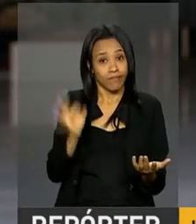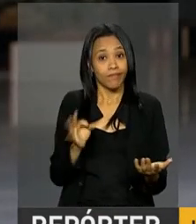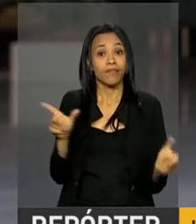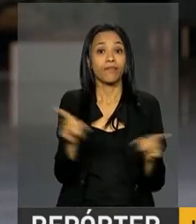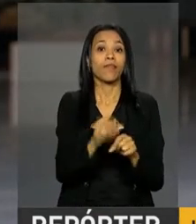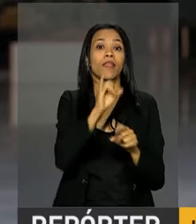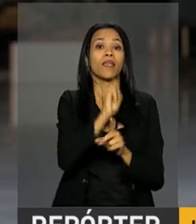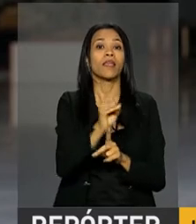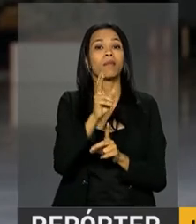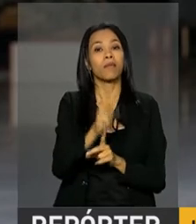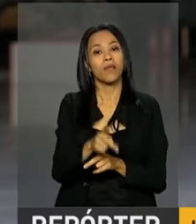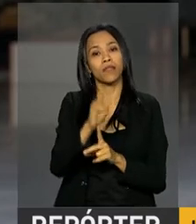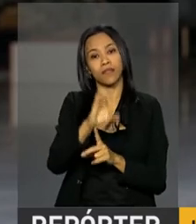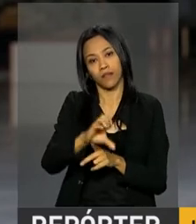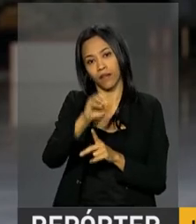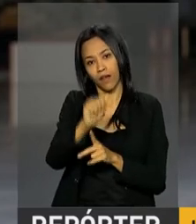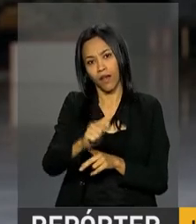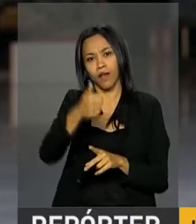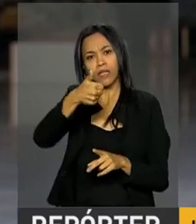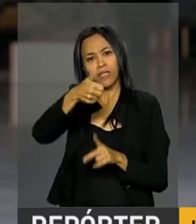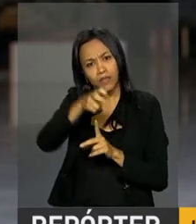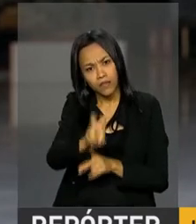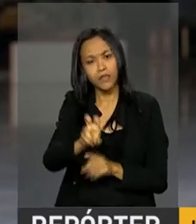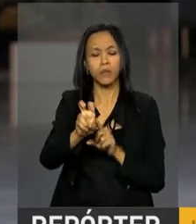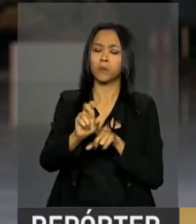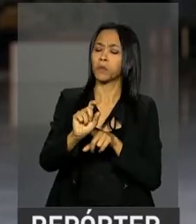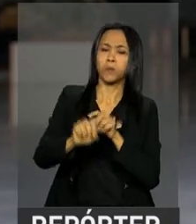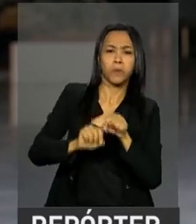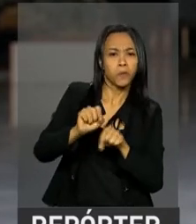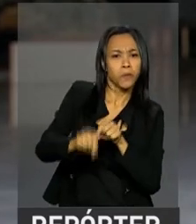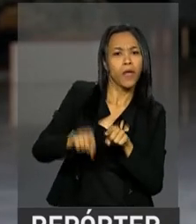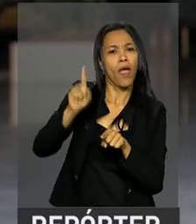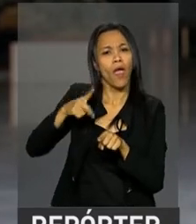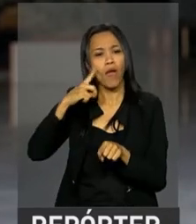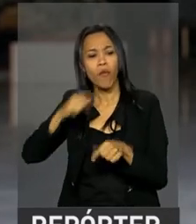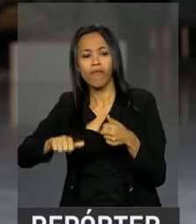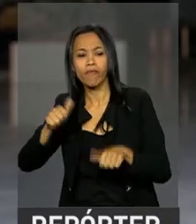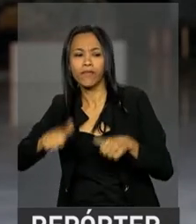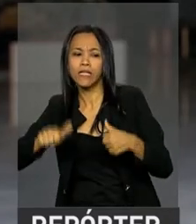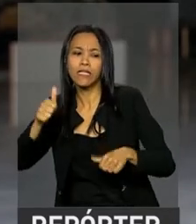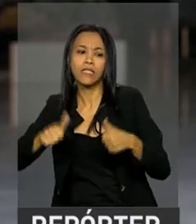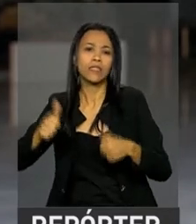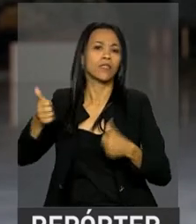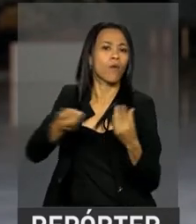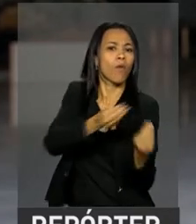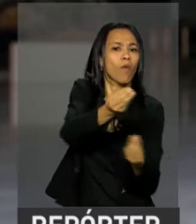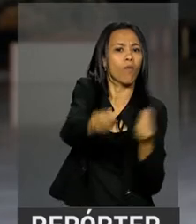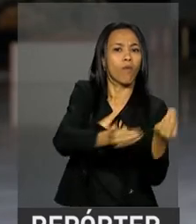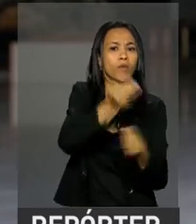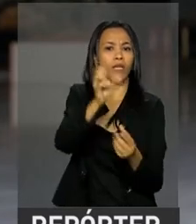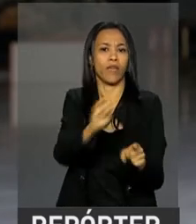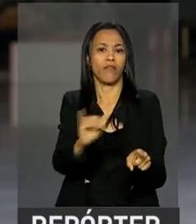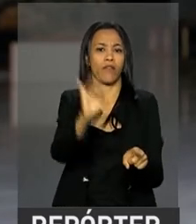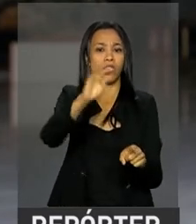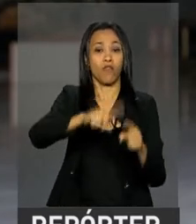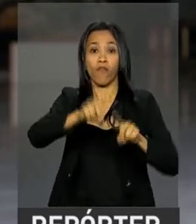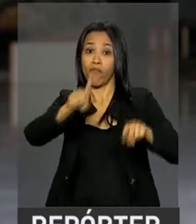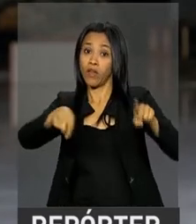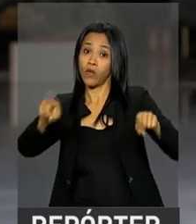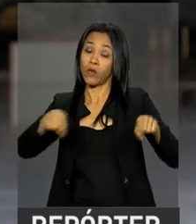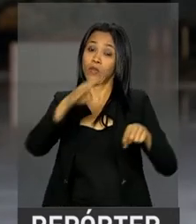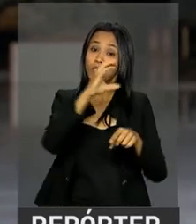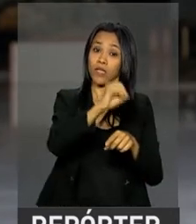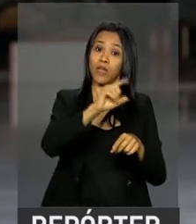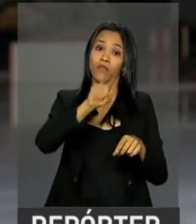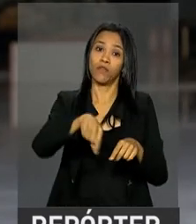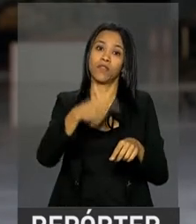que como você falou caro é considerado a prévia da inflação oficial variou 0,16 por